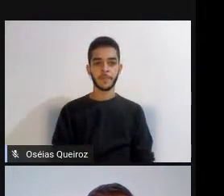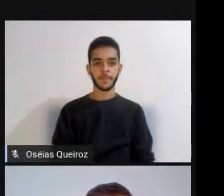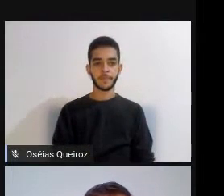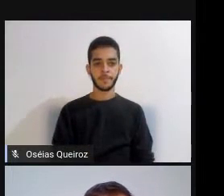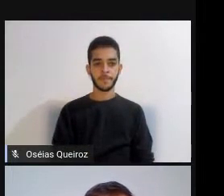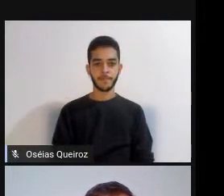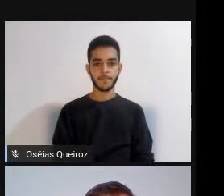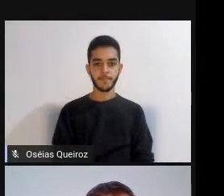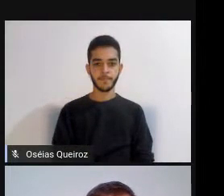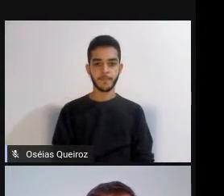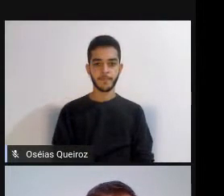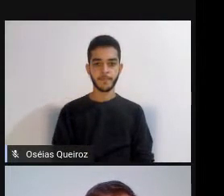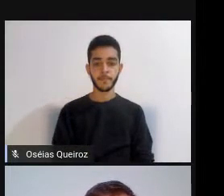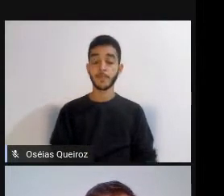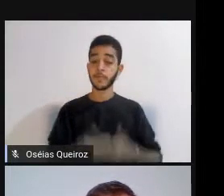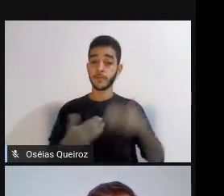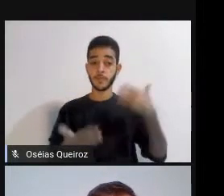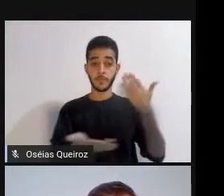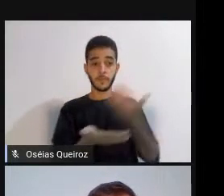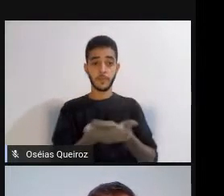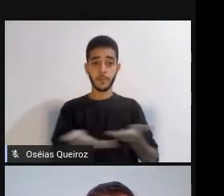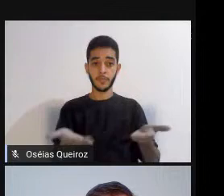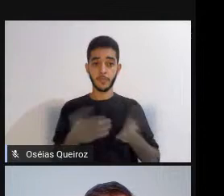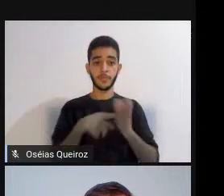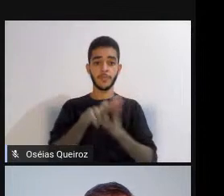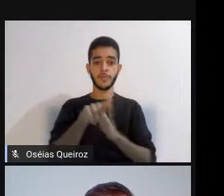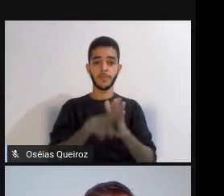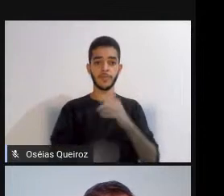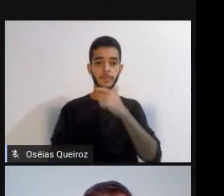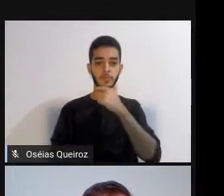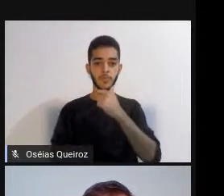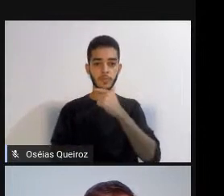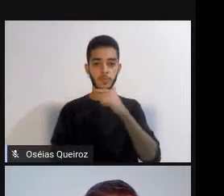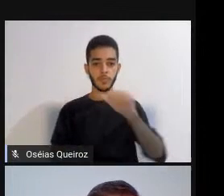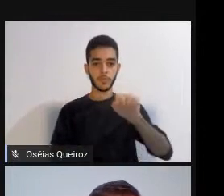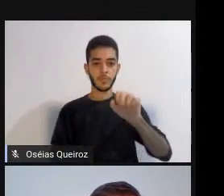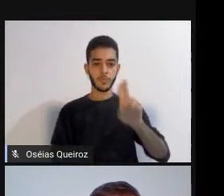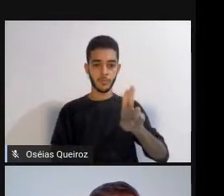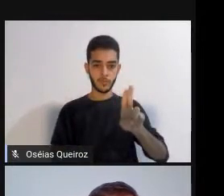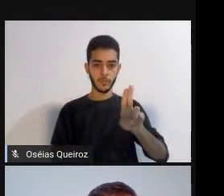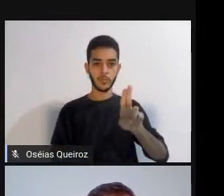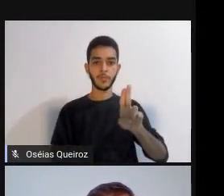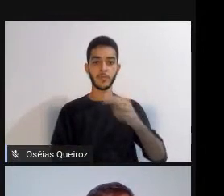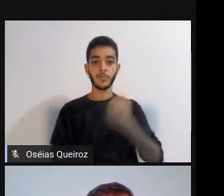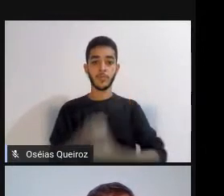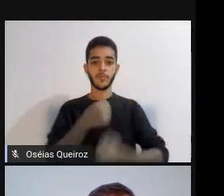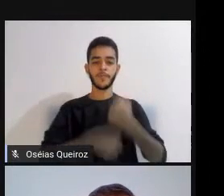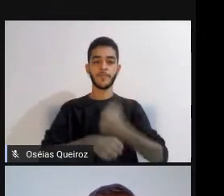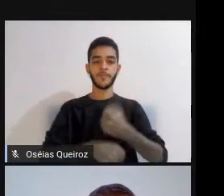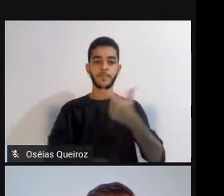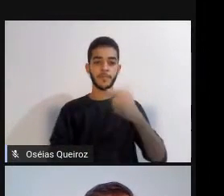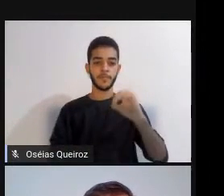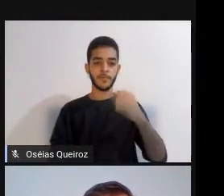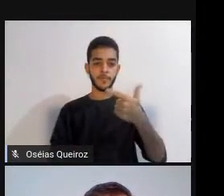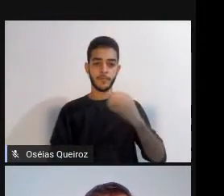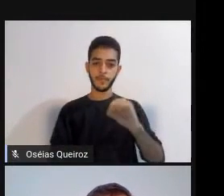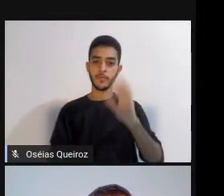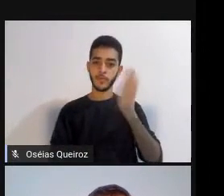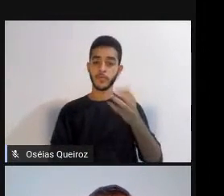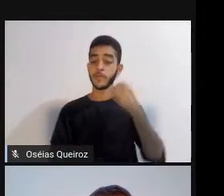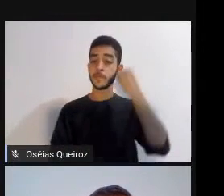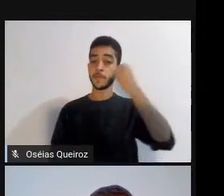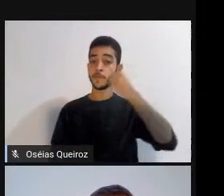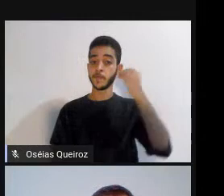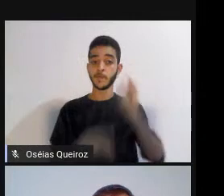mais recentemente, por esse estudo realizado por Sun e colaboradores em 2020, foi feito um experimento